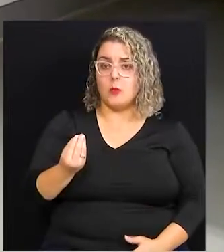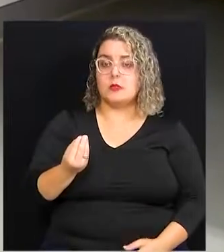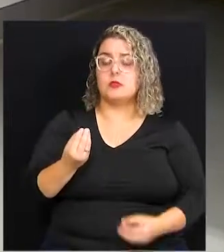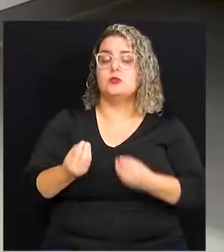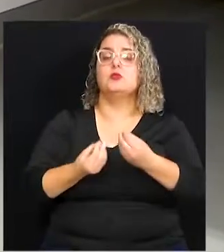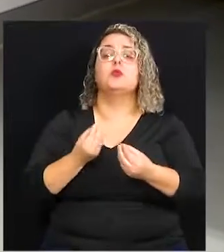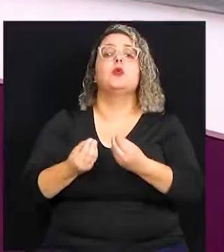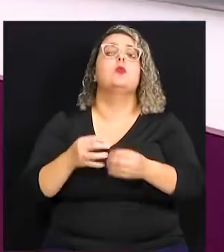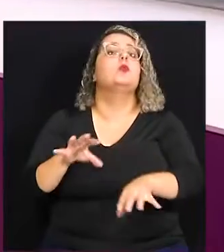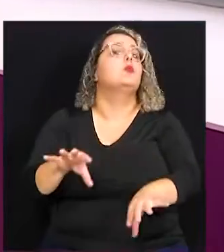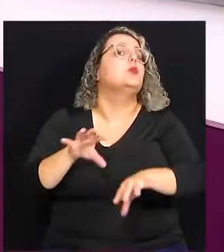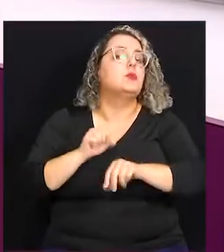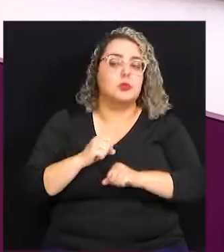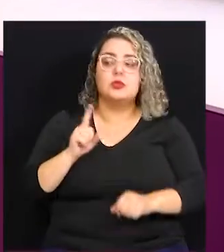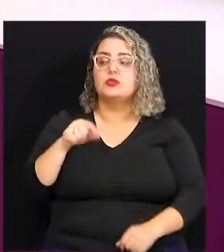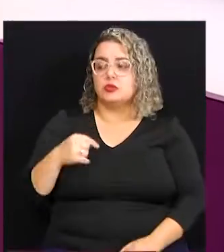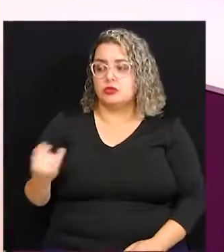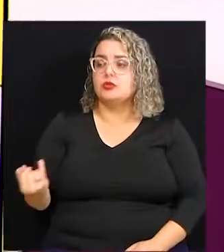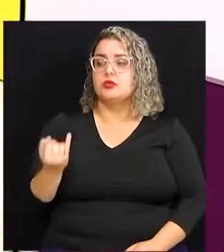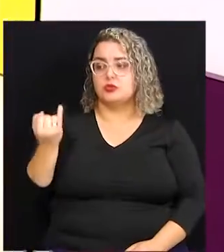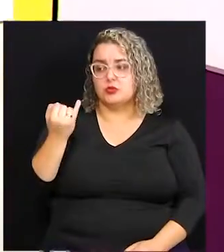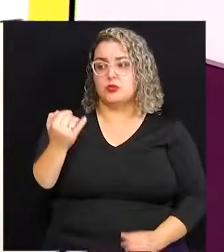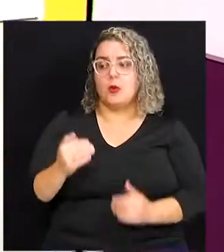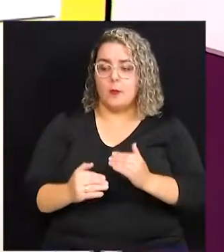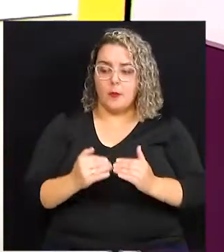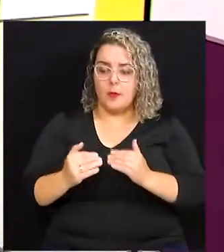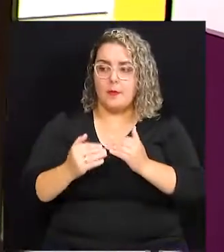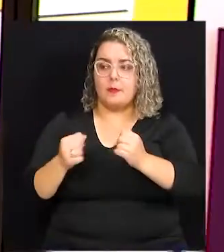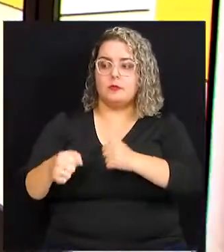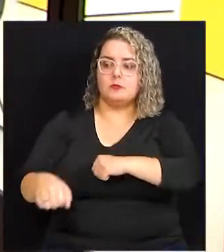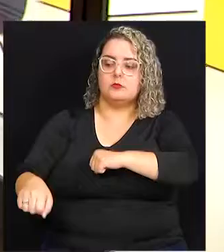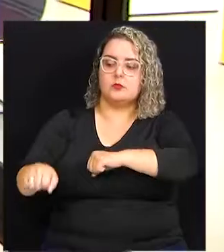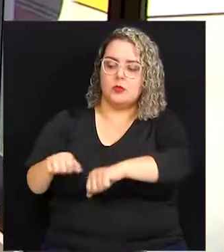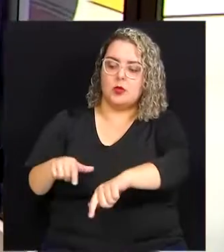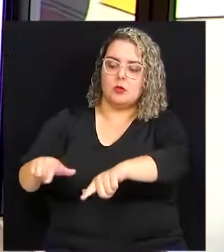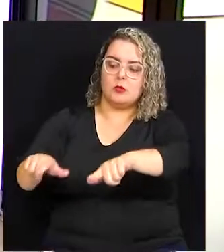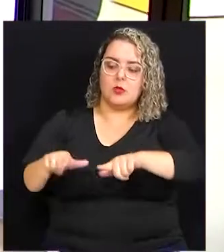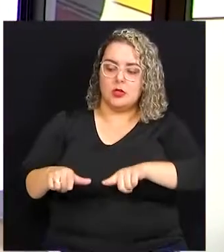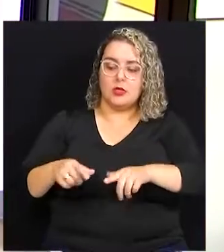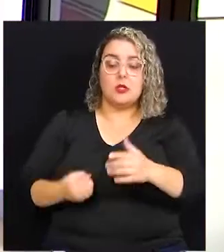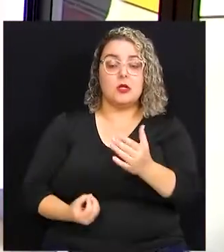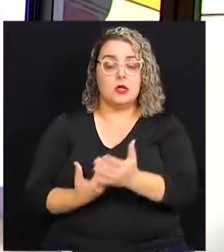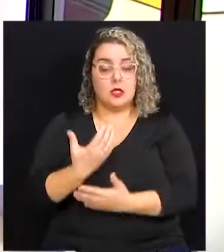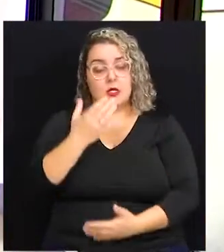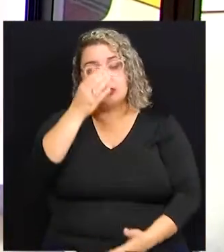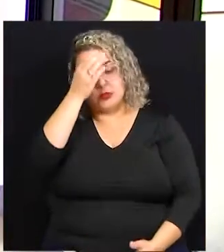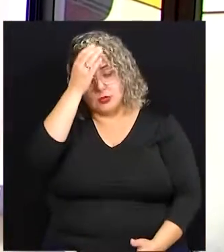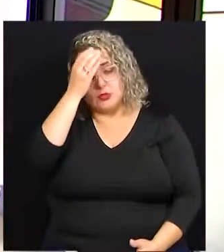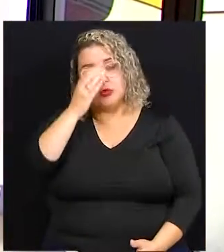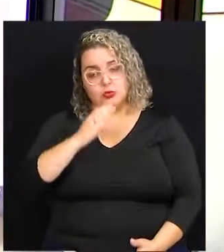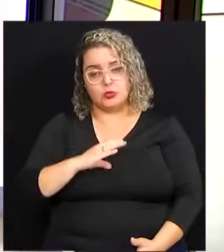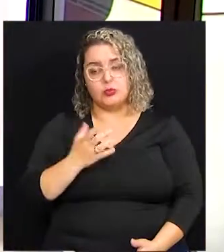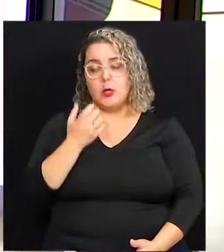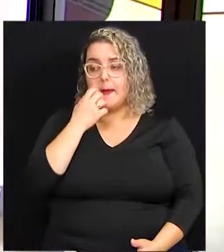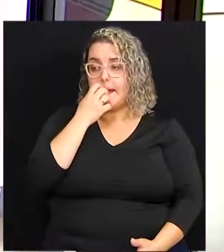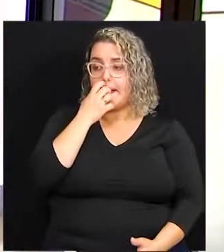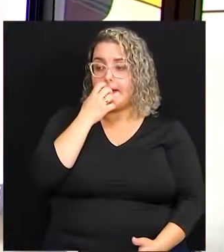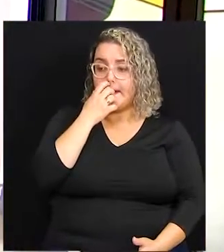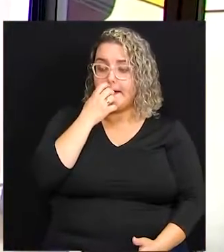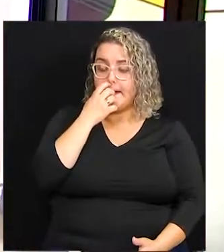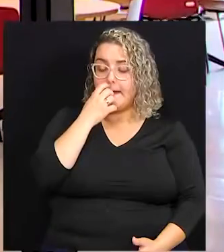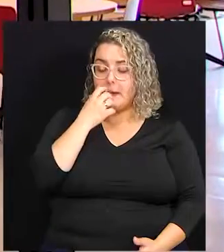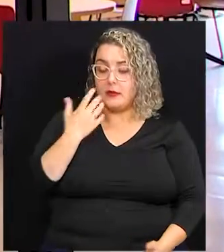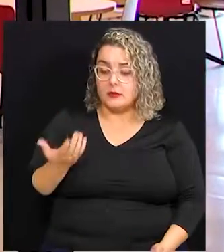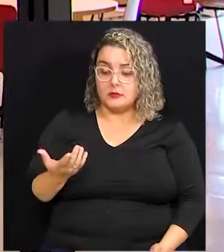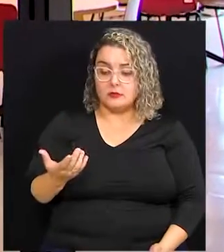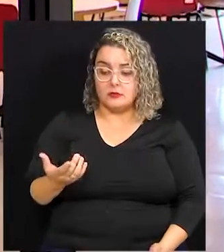ele é adquirido, e isso é muito importante para a formação do cidadão, né? Bom, as pessoas saindo